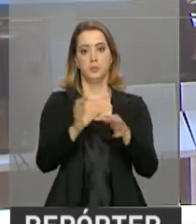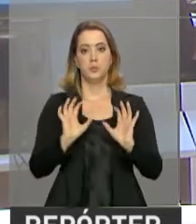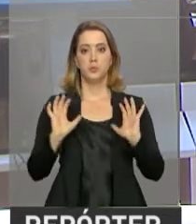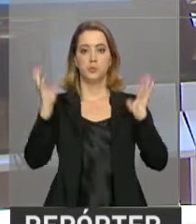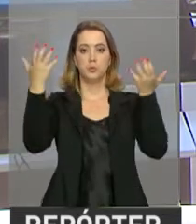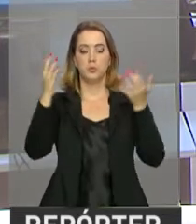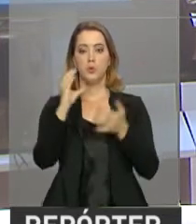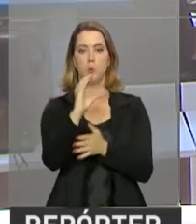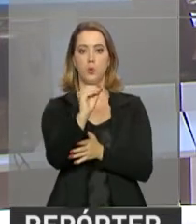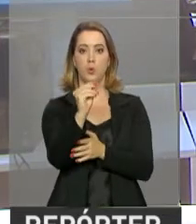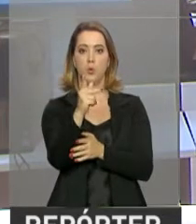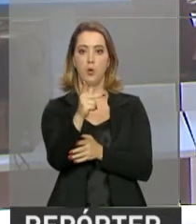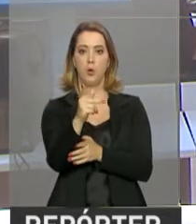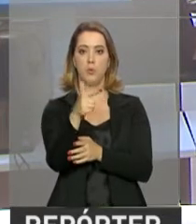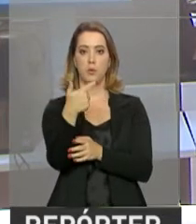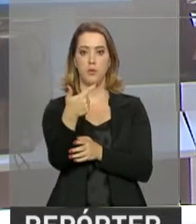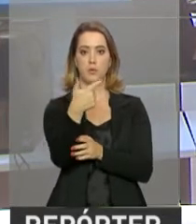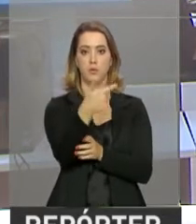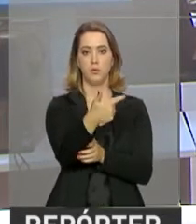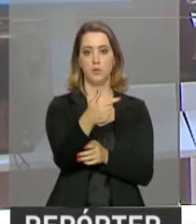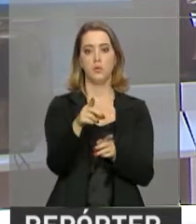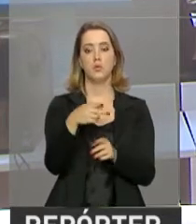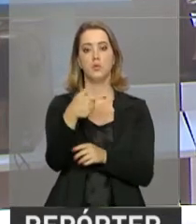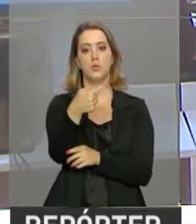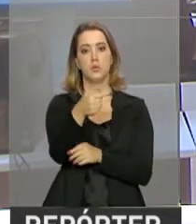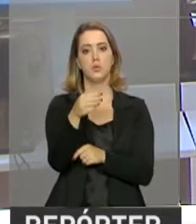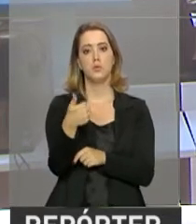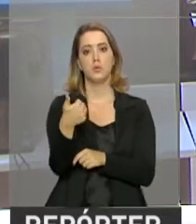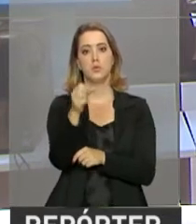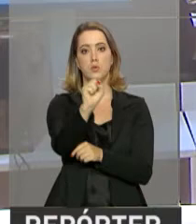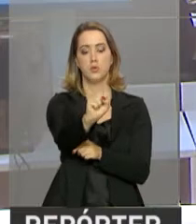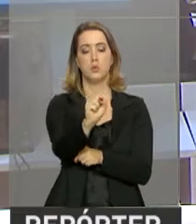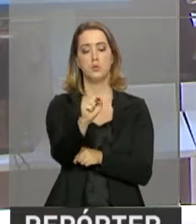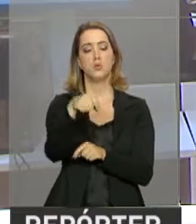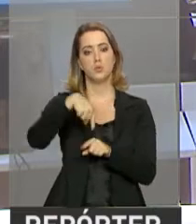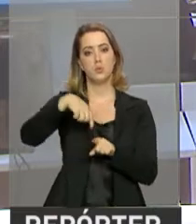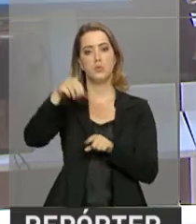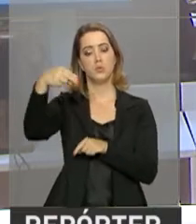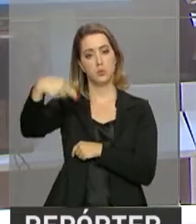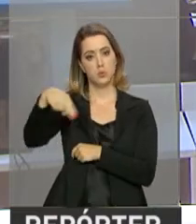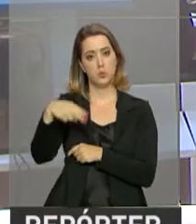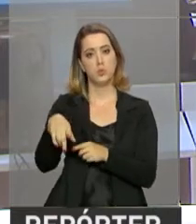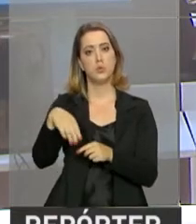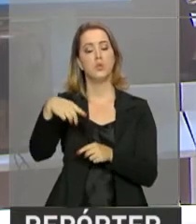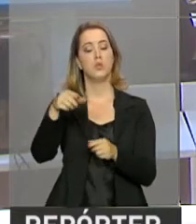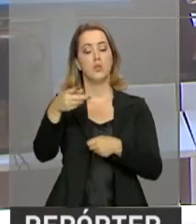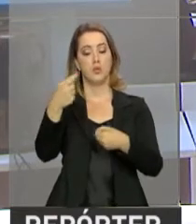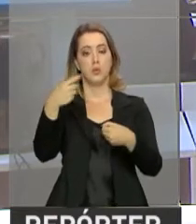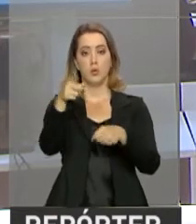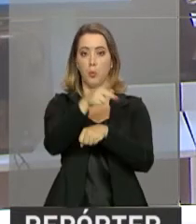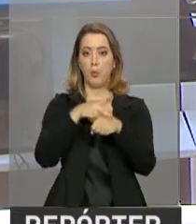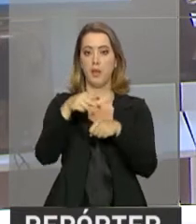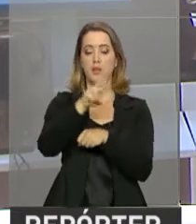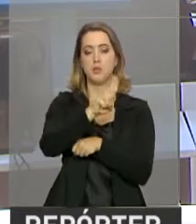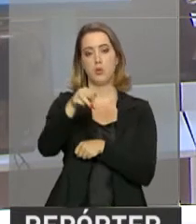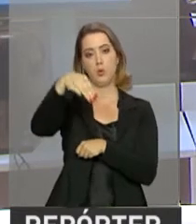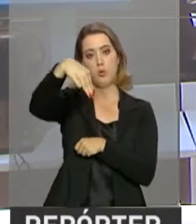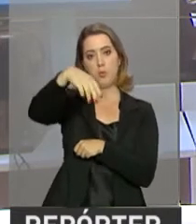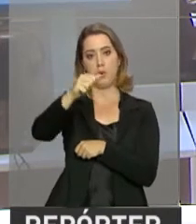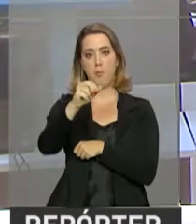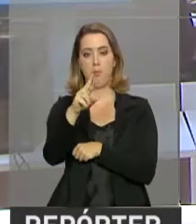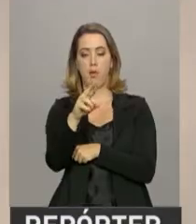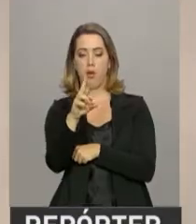a cop 22 entre os dias 7 e 18 deste mês no marrocos nesta edição do encontro será regulamentado o acordo de